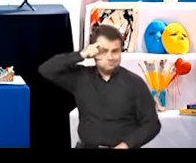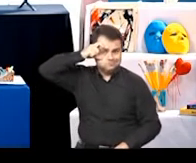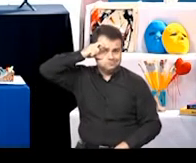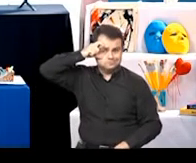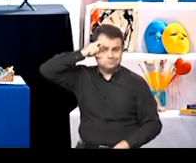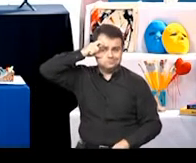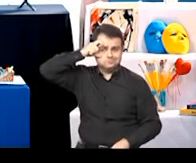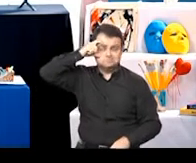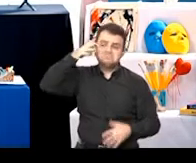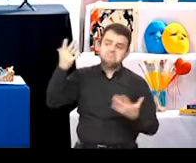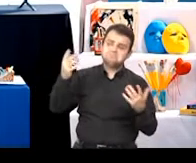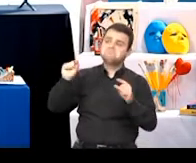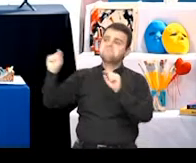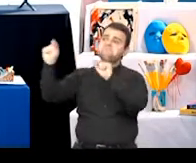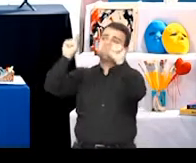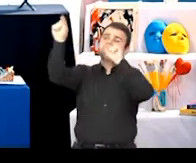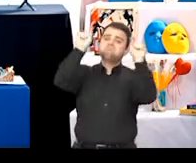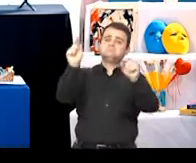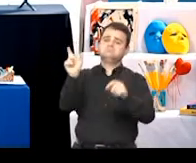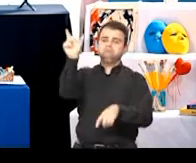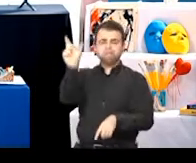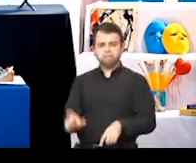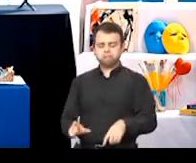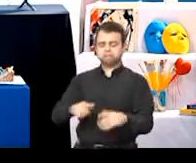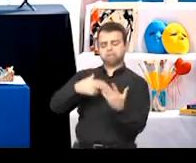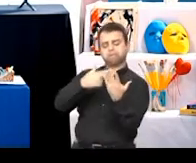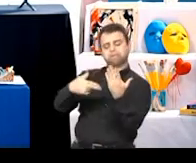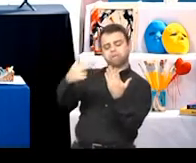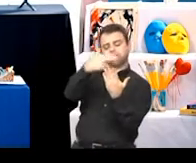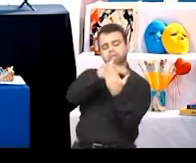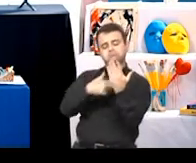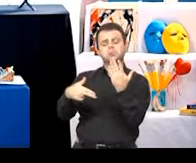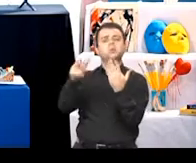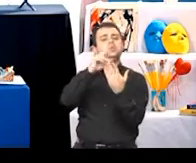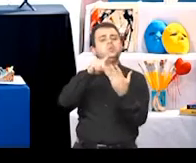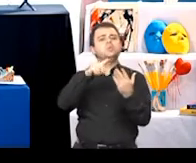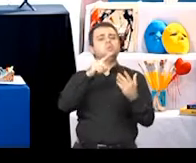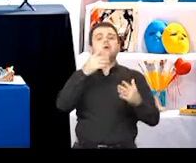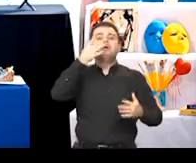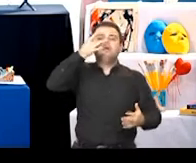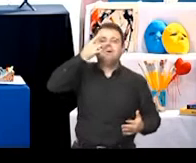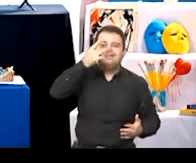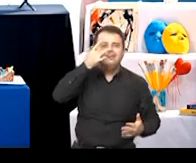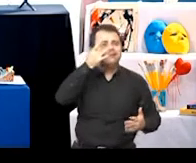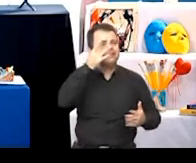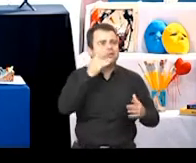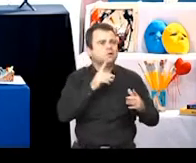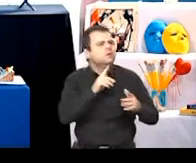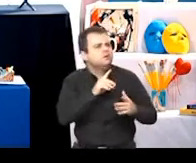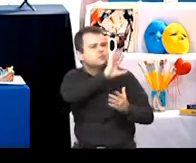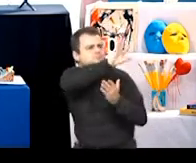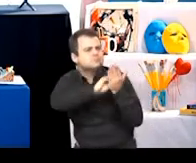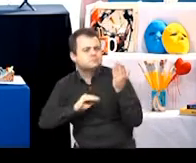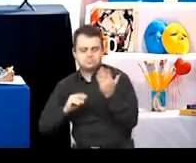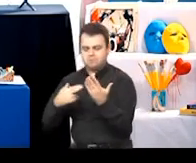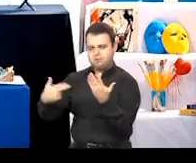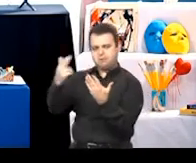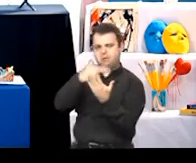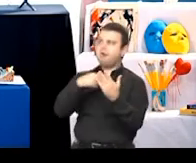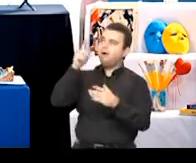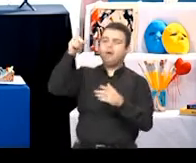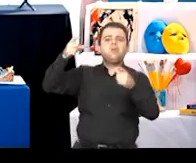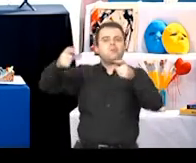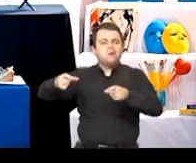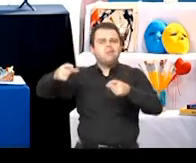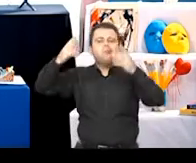entender que, na maioria das vezes, os artistas começam pintando no figurativismo, como Mondrian fez, explorando